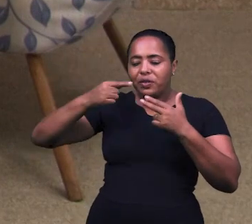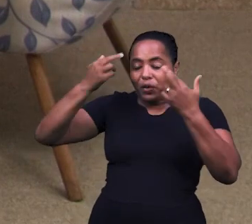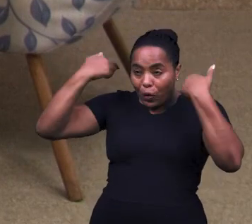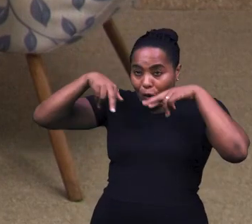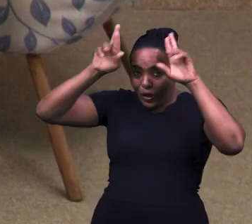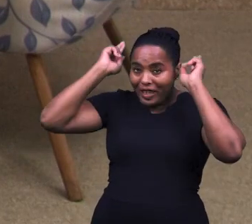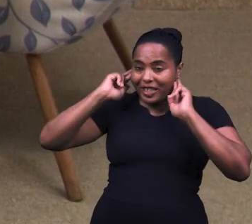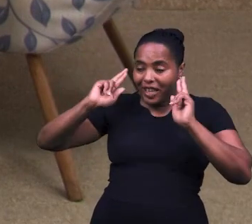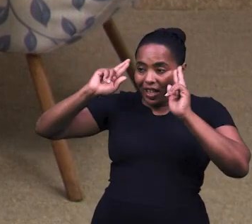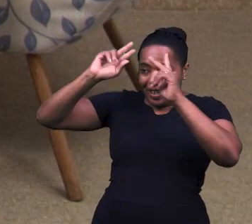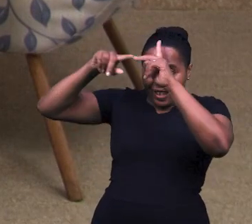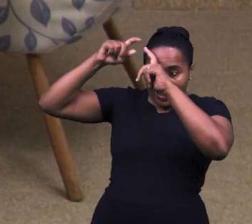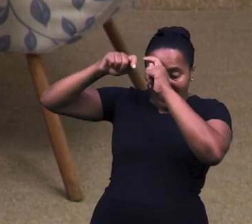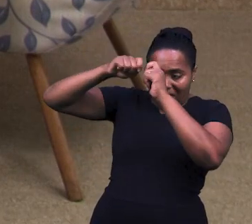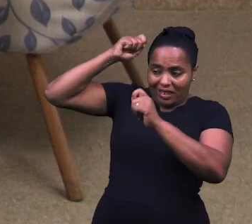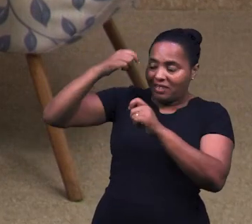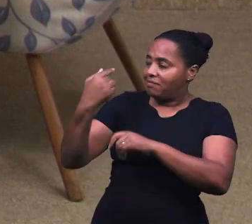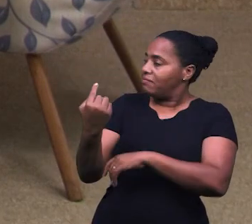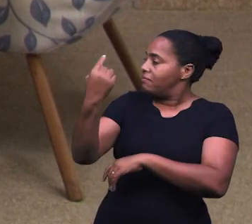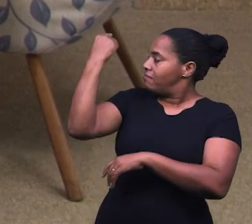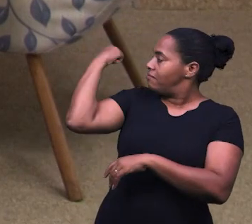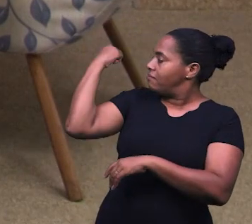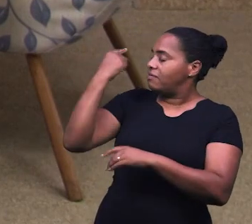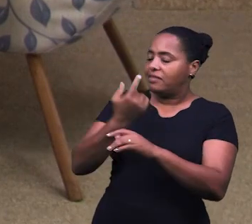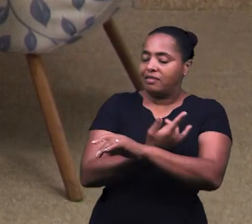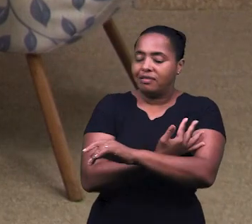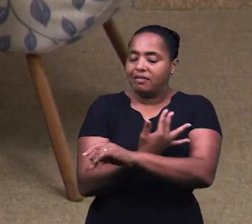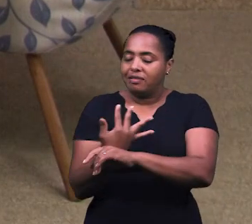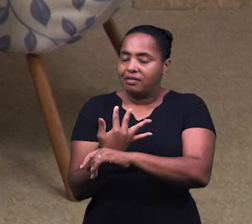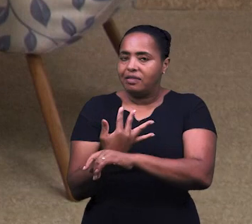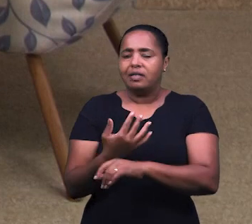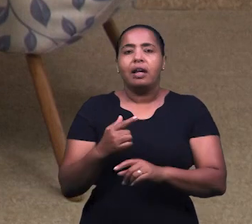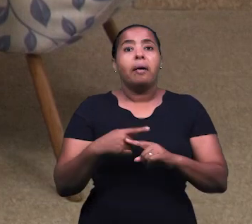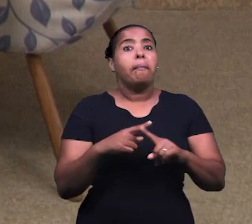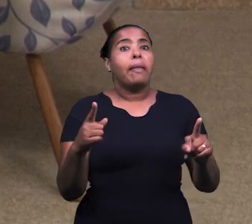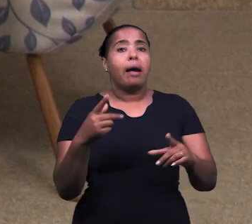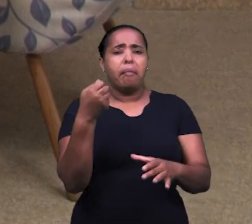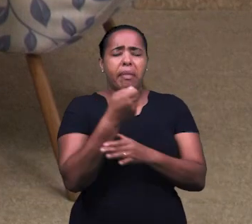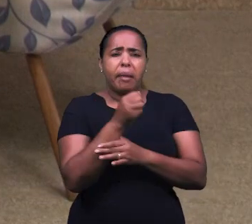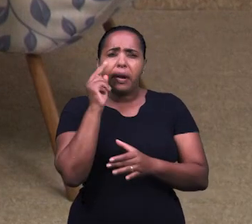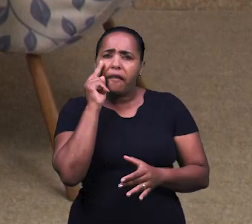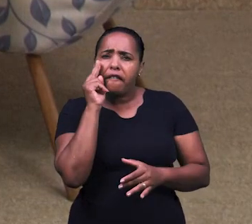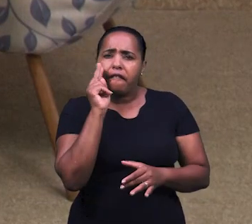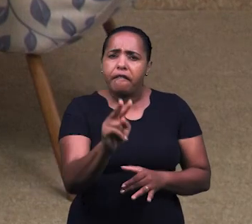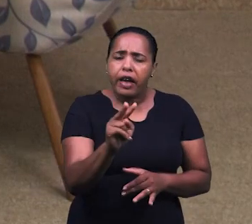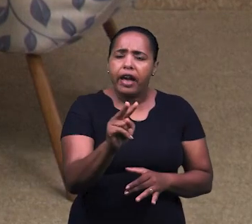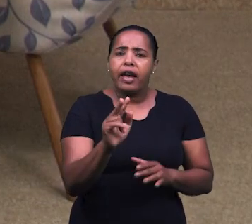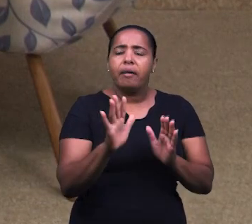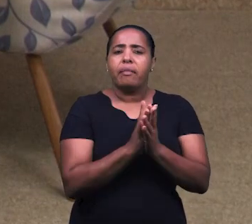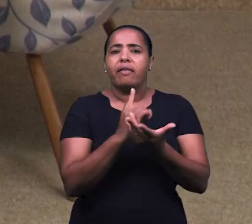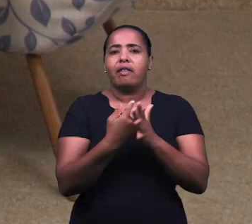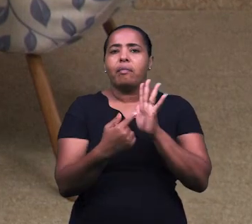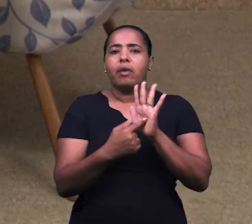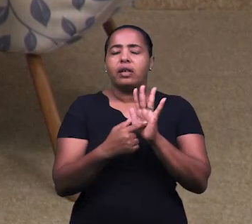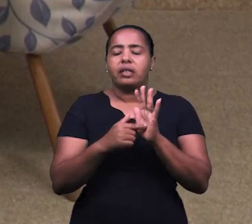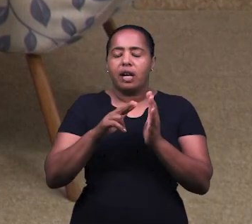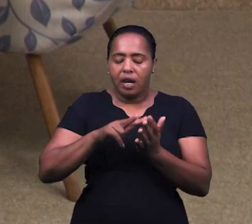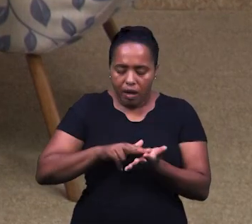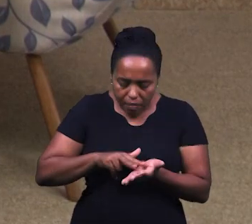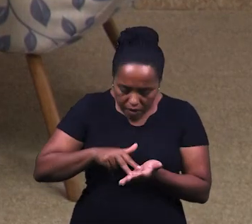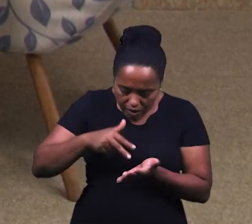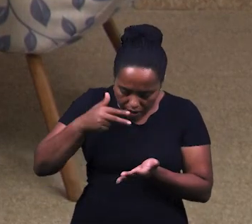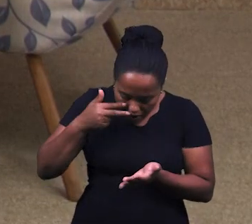no mato. Mas interessante, para que Abraão ele visse ali o cordeiro preso, a palavra fala que